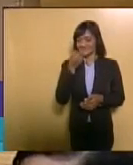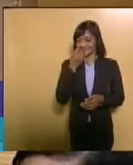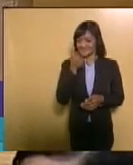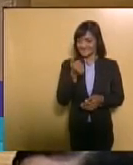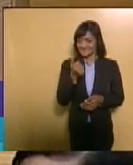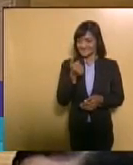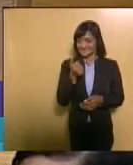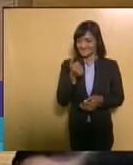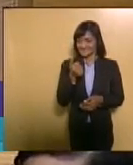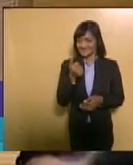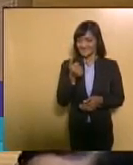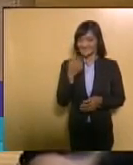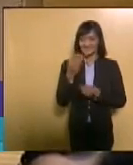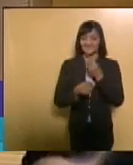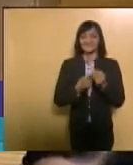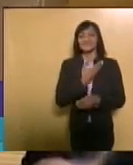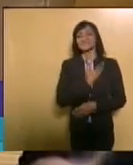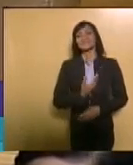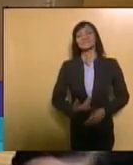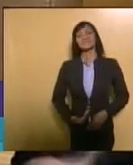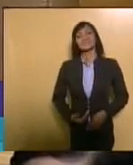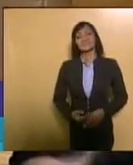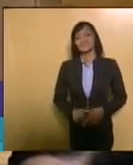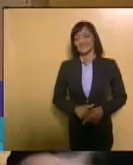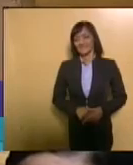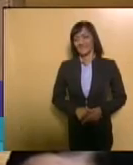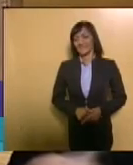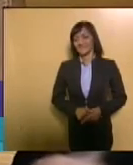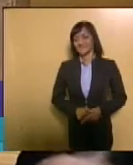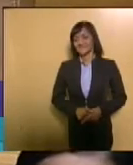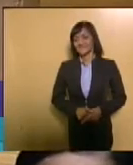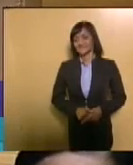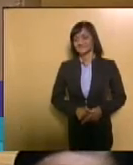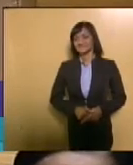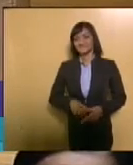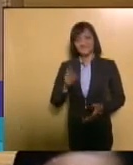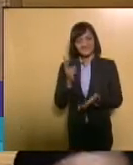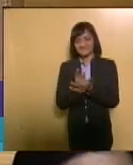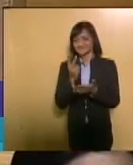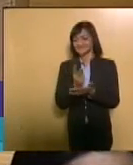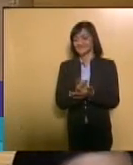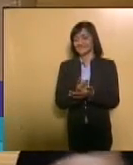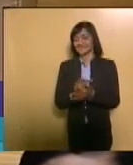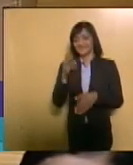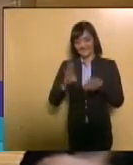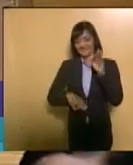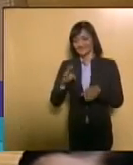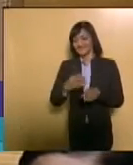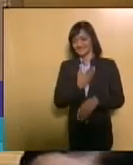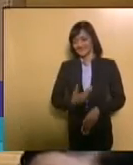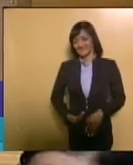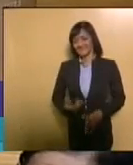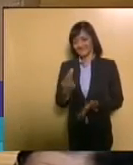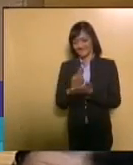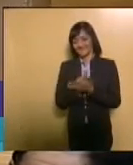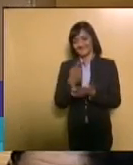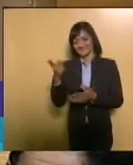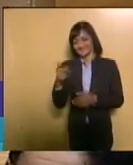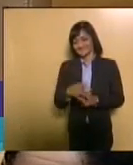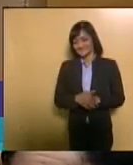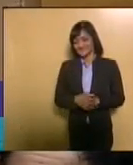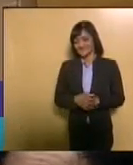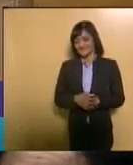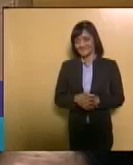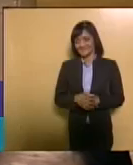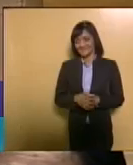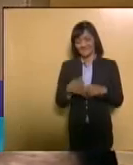um Geral de questão de governo eh sent o pau no governo que muitas das vezes eles o pessoal não faz o